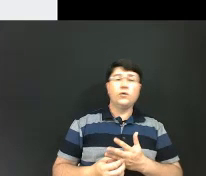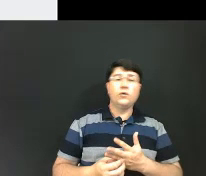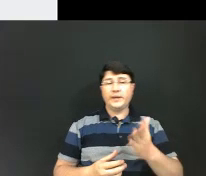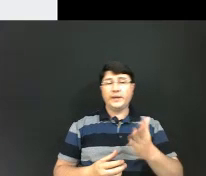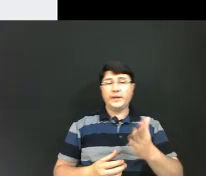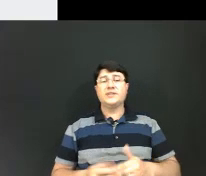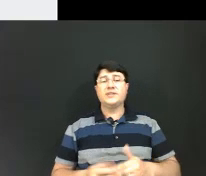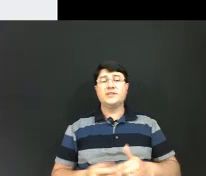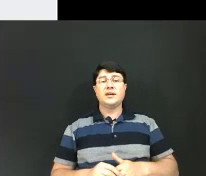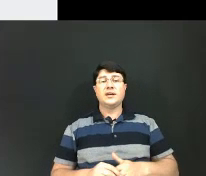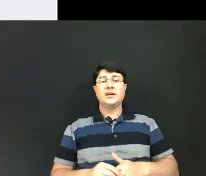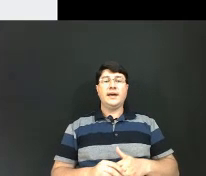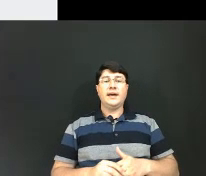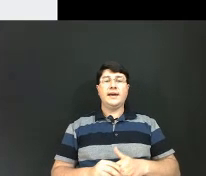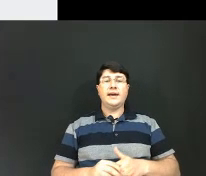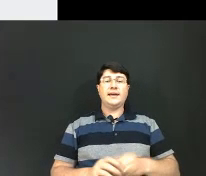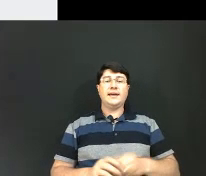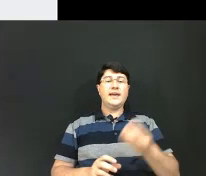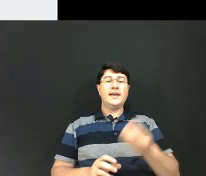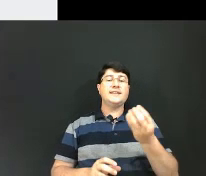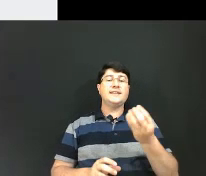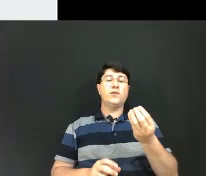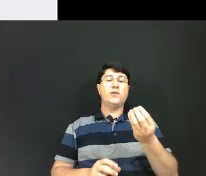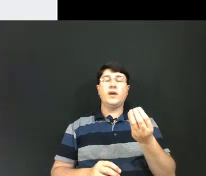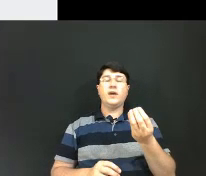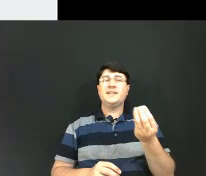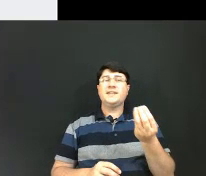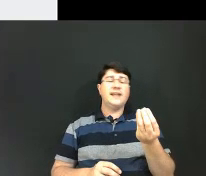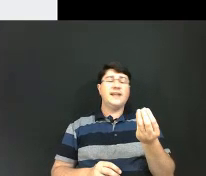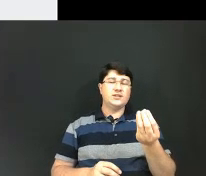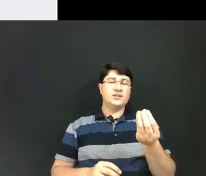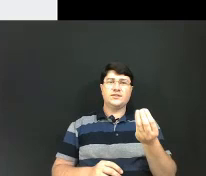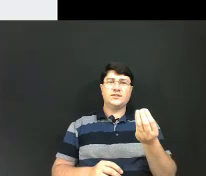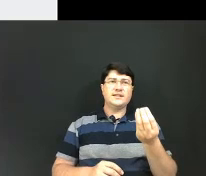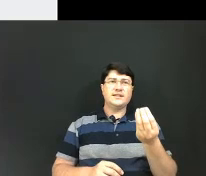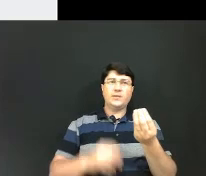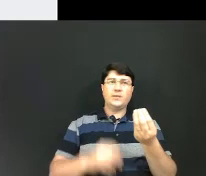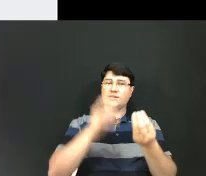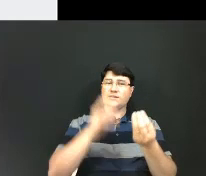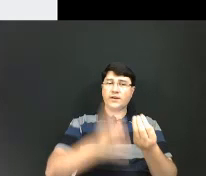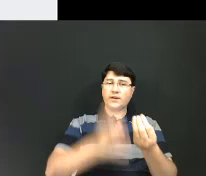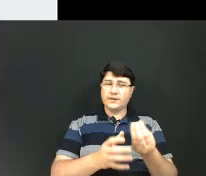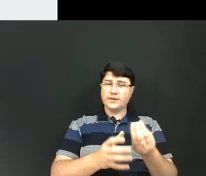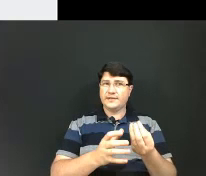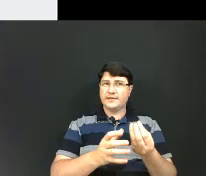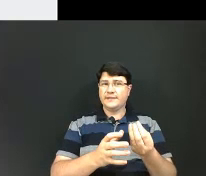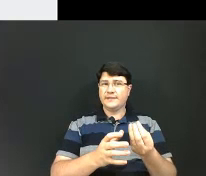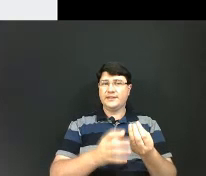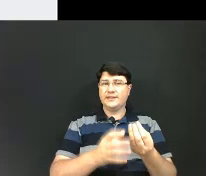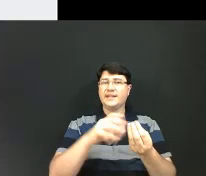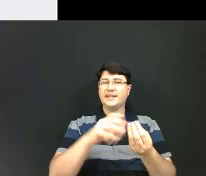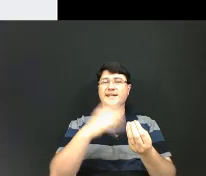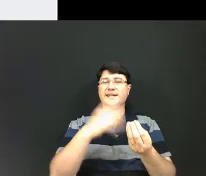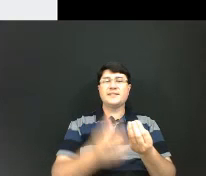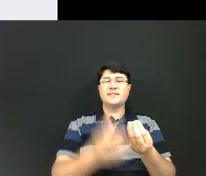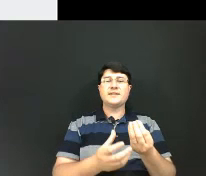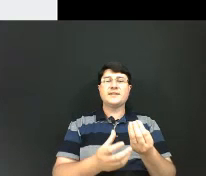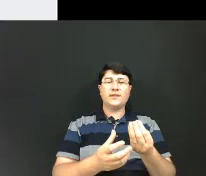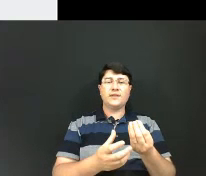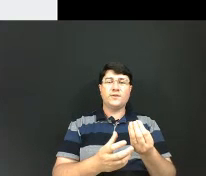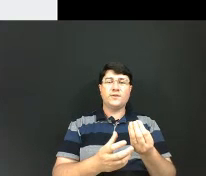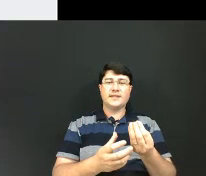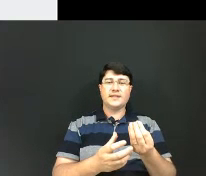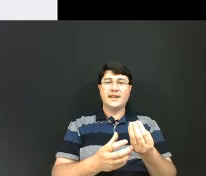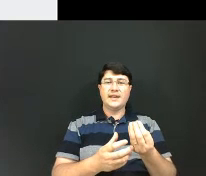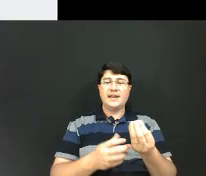identificação ou propriedade quem é esse algo? É uma entidade. Isso quer dizer que pode ser qualquer coisa. Entidade quer dizer que